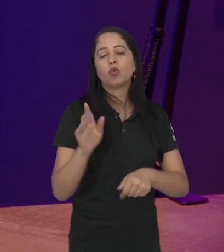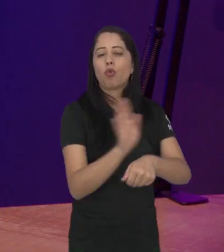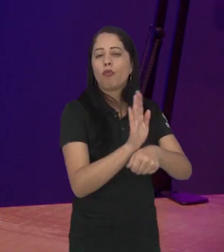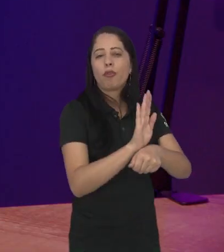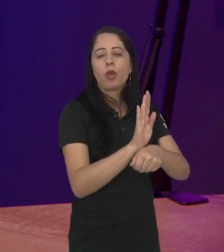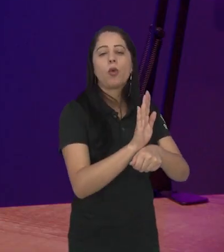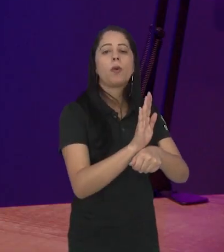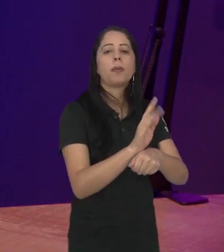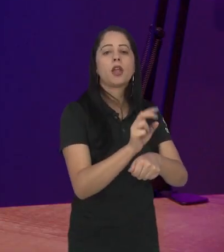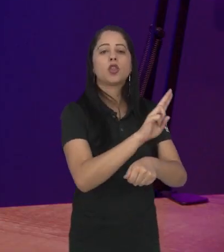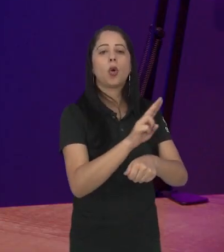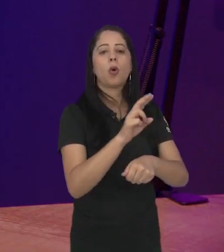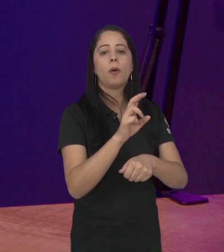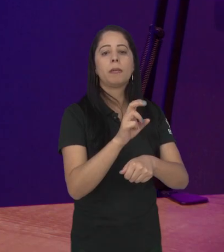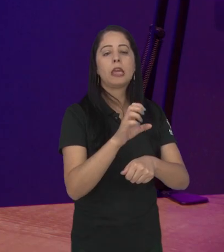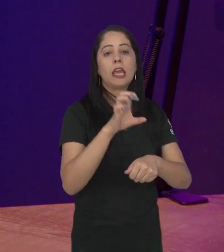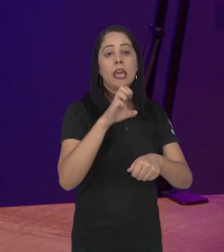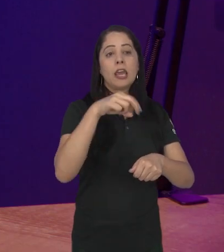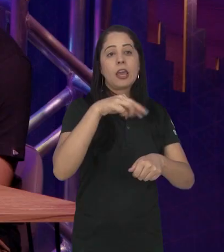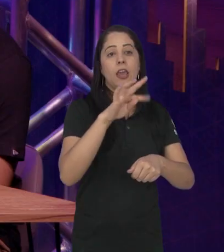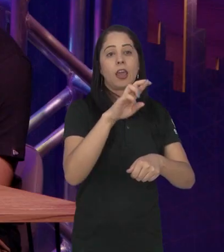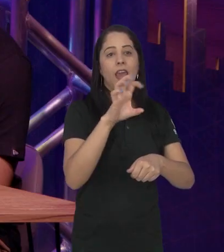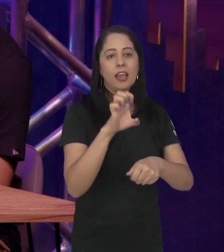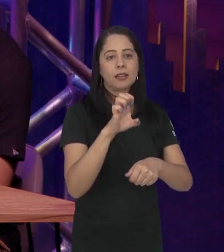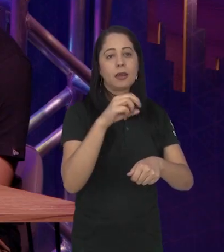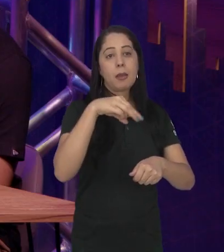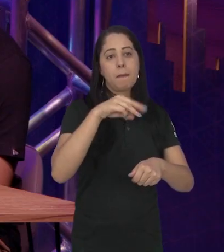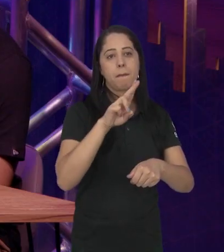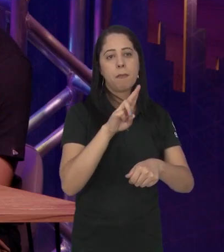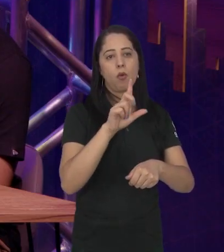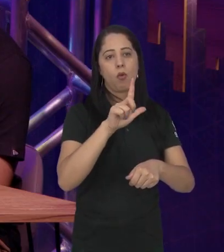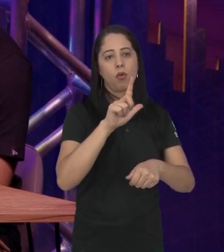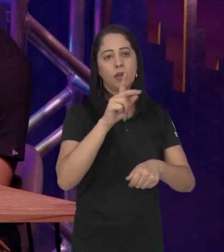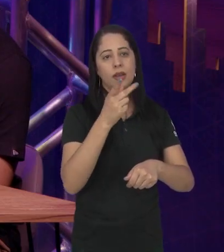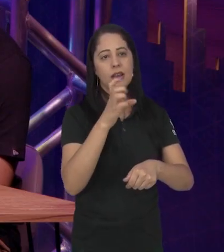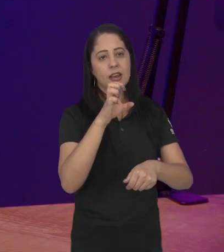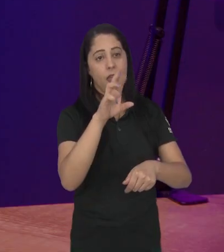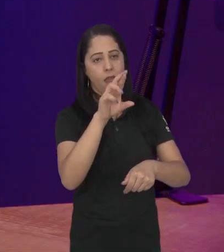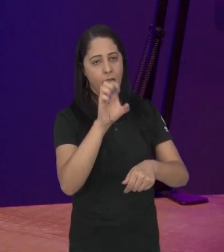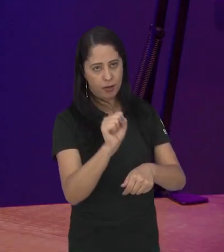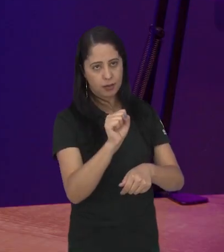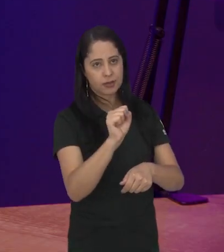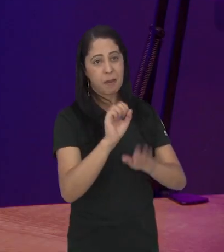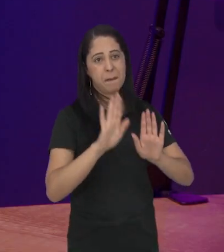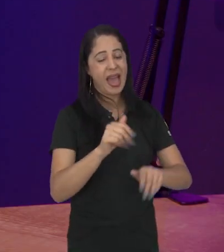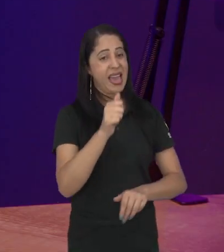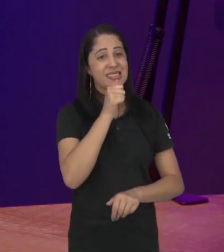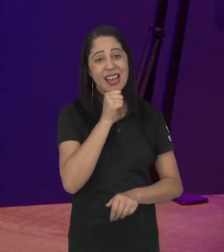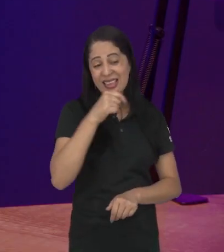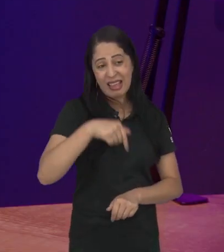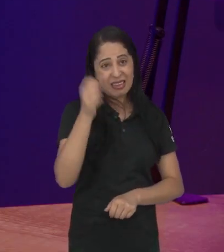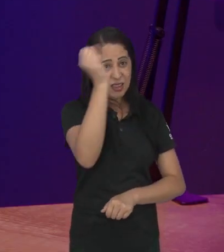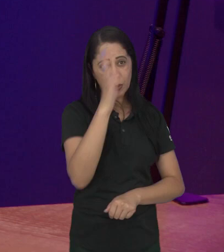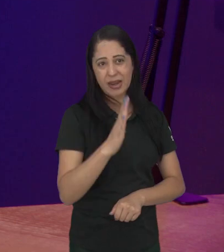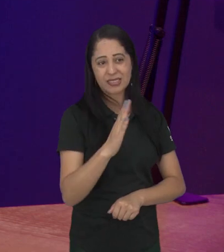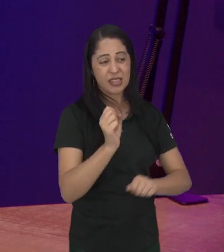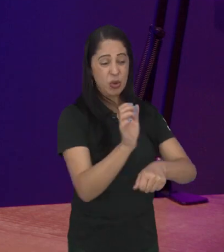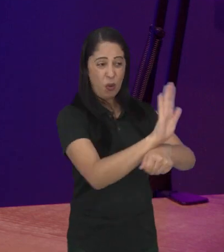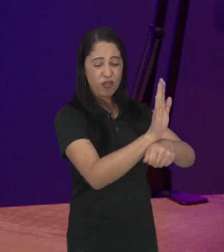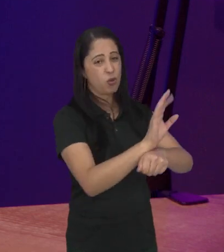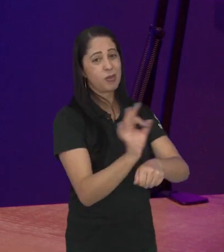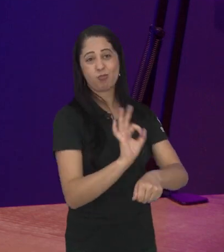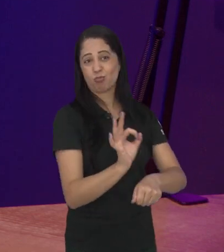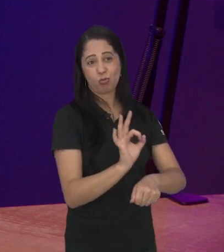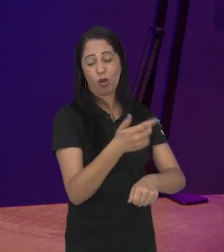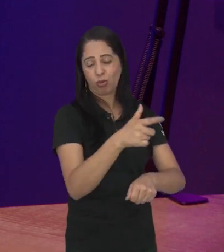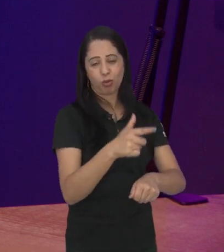Mulheres é um filme que eu tô com muita vontade de assistir. E ele ainda não tá em cartaz aqui no Brasil. Mas Tudo em Todo Lugar ao mesmo tempo é um filme muito diferente, que tem